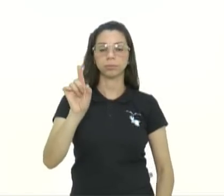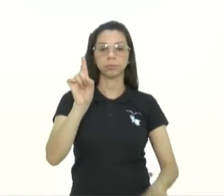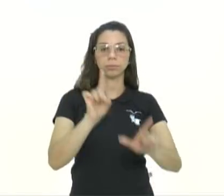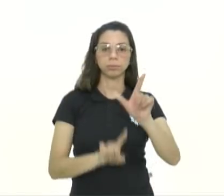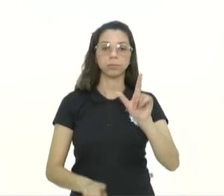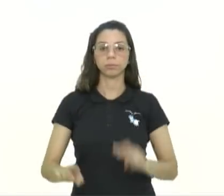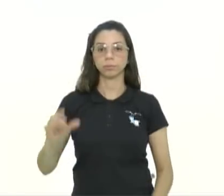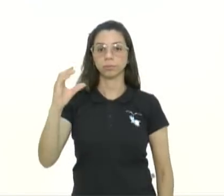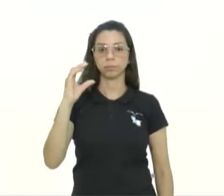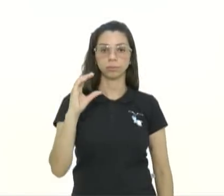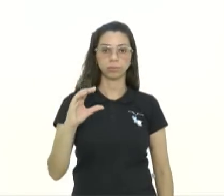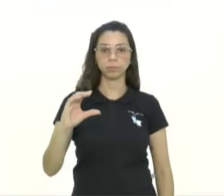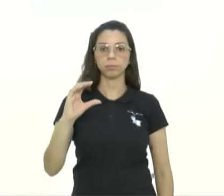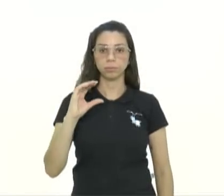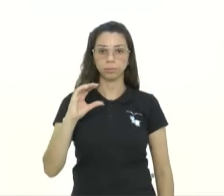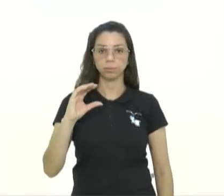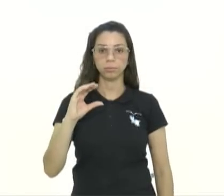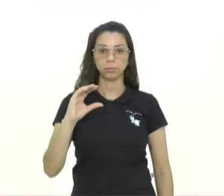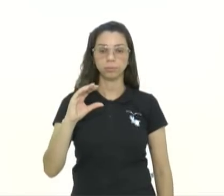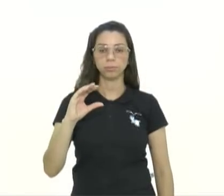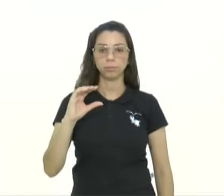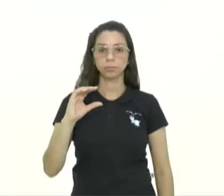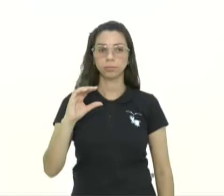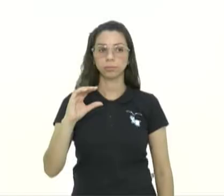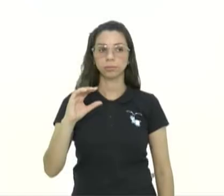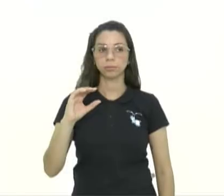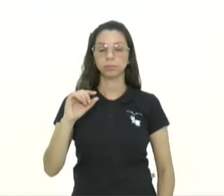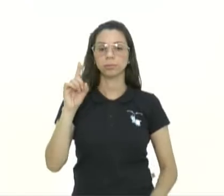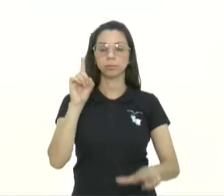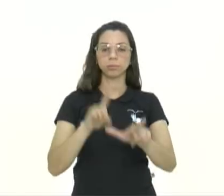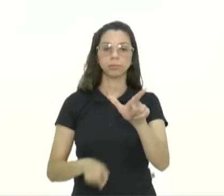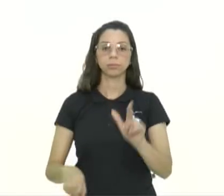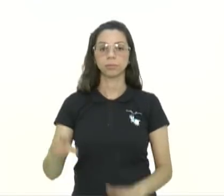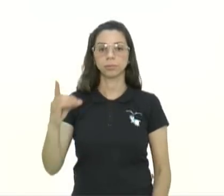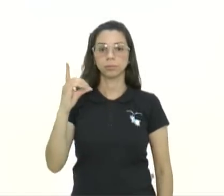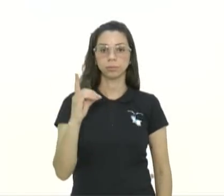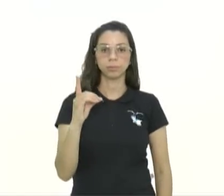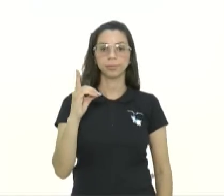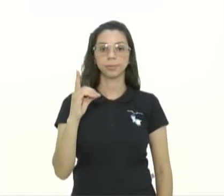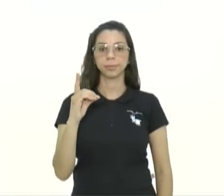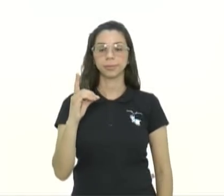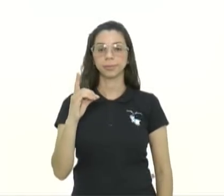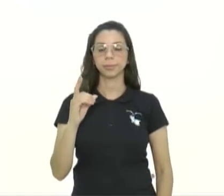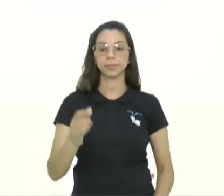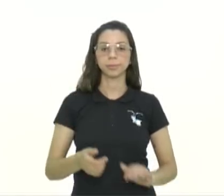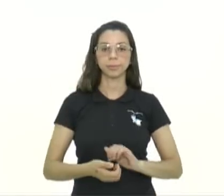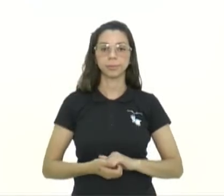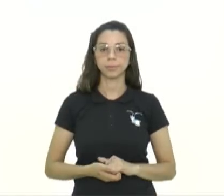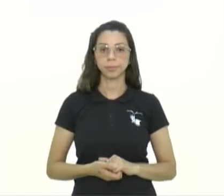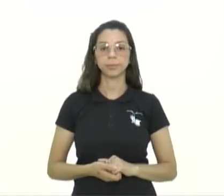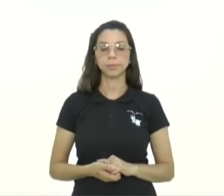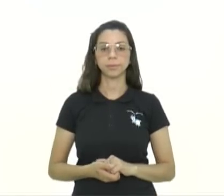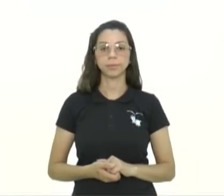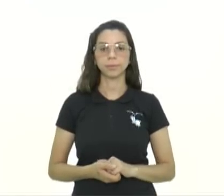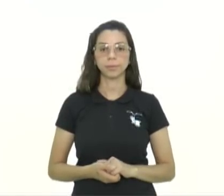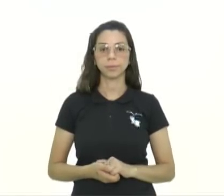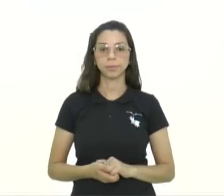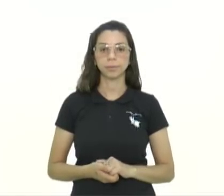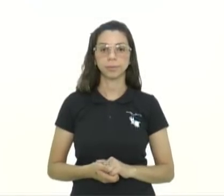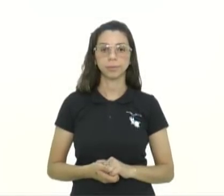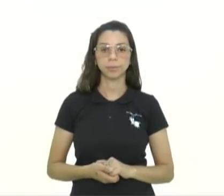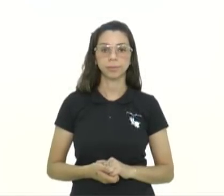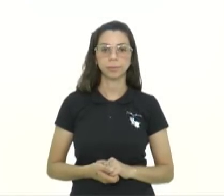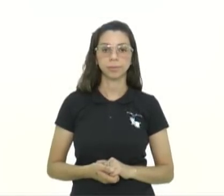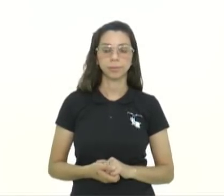biographies are writing just about famous person. E letter D, it's writing in third person or